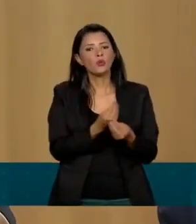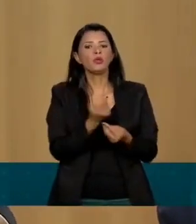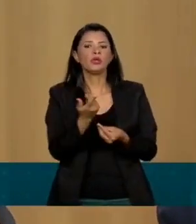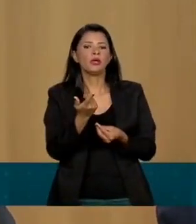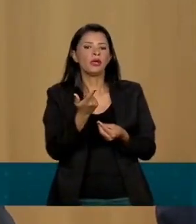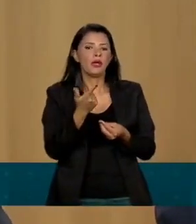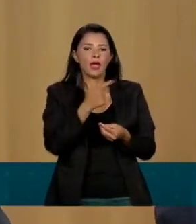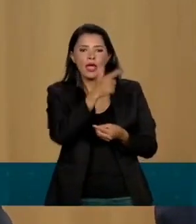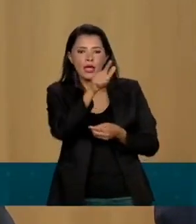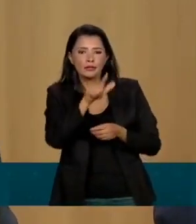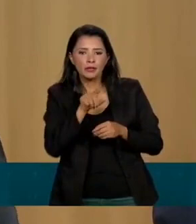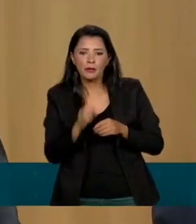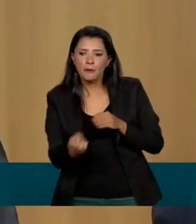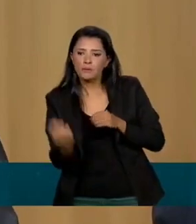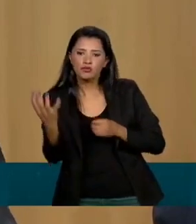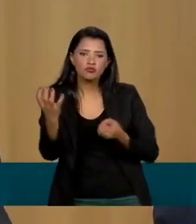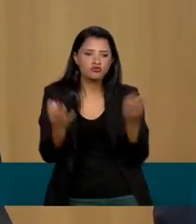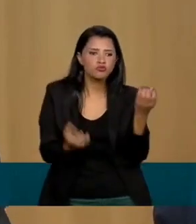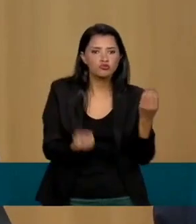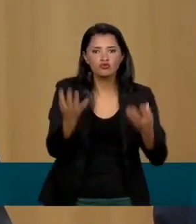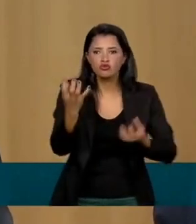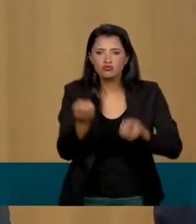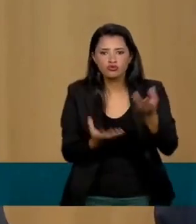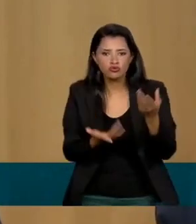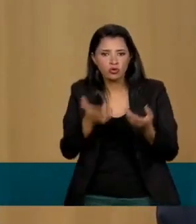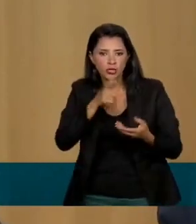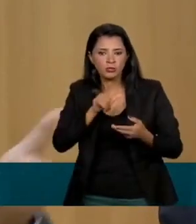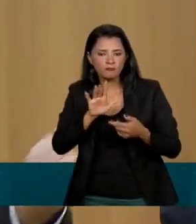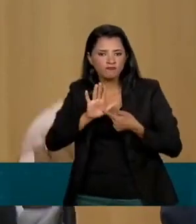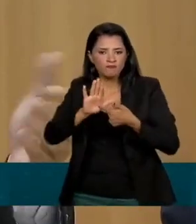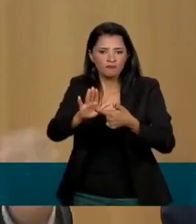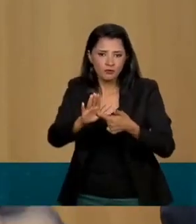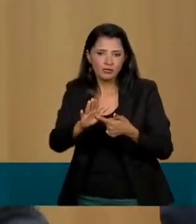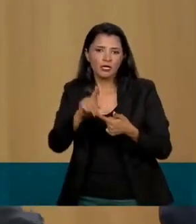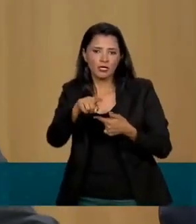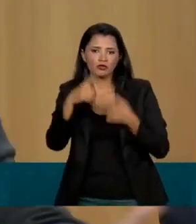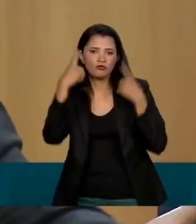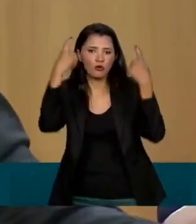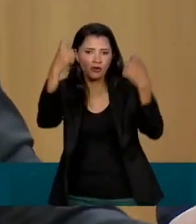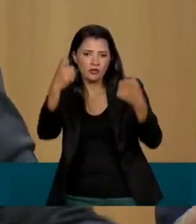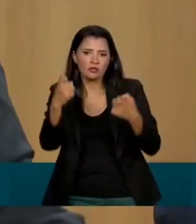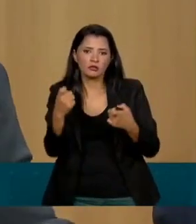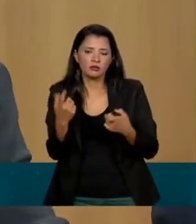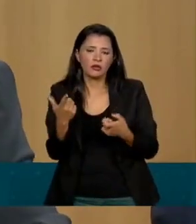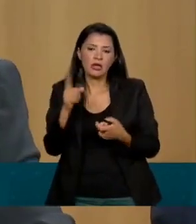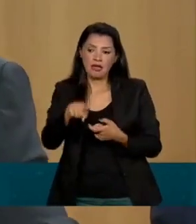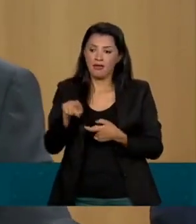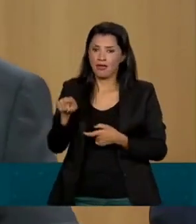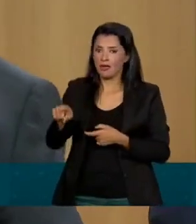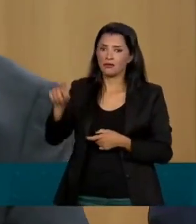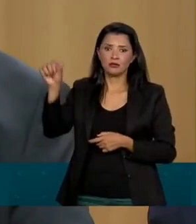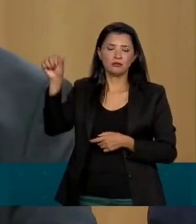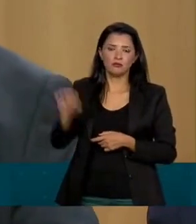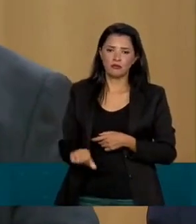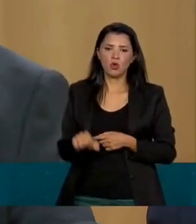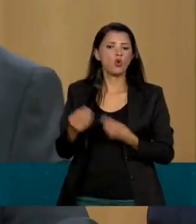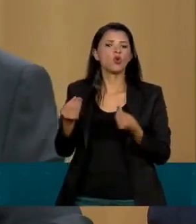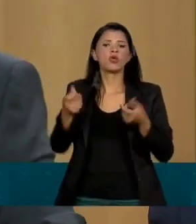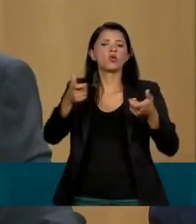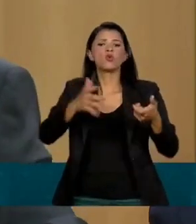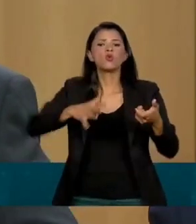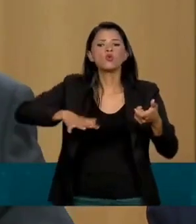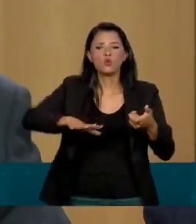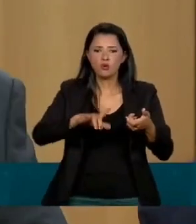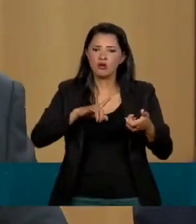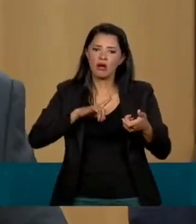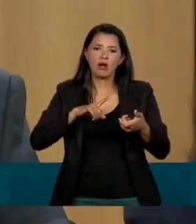múltiplas manifestações que vão emergindo, entre os quais, infelizmente, é esta terrível, em que um espaço